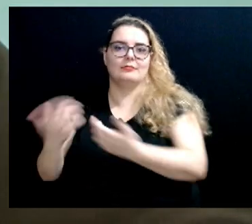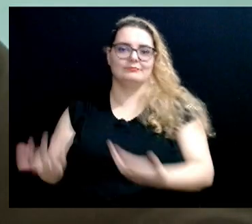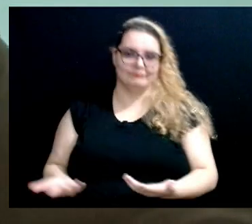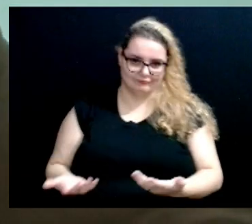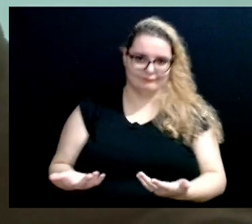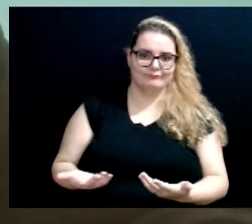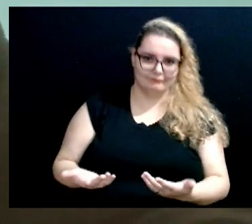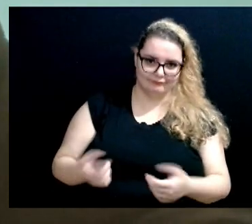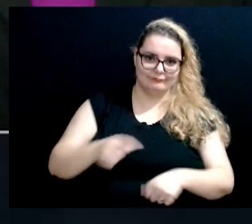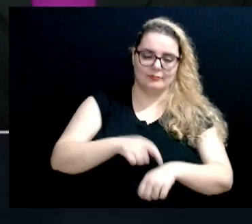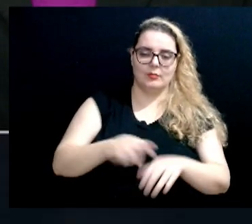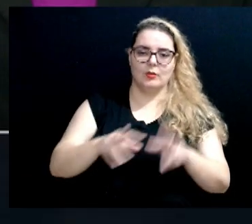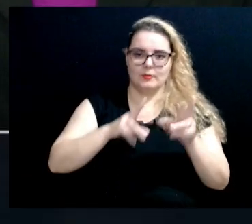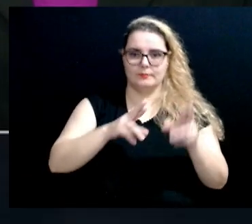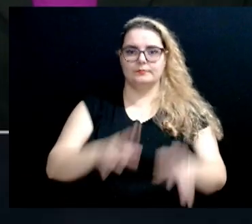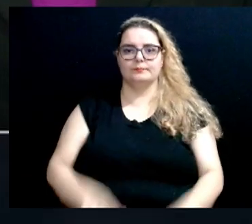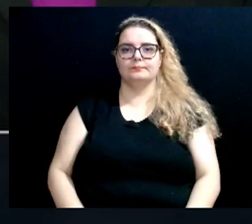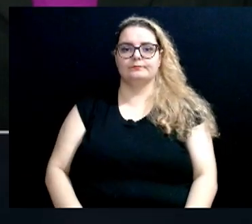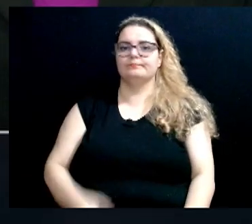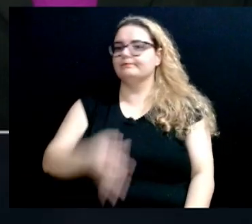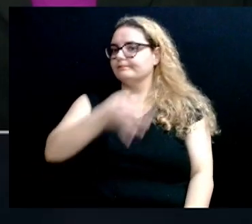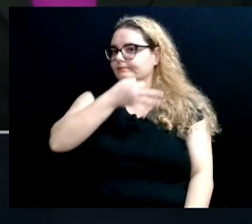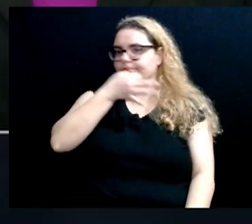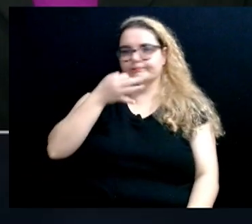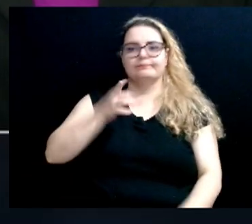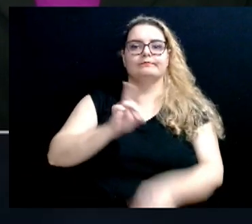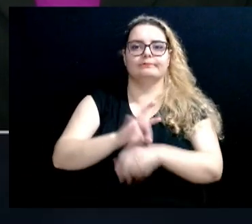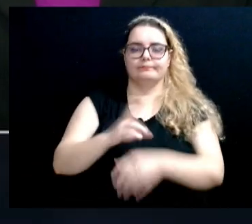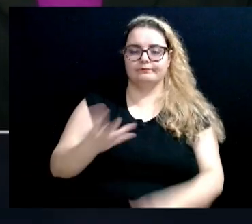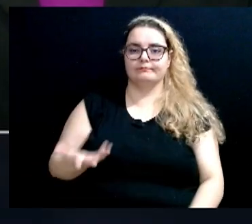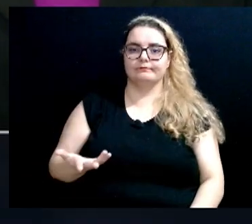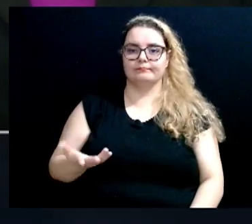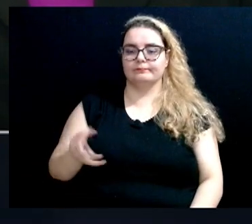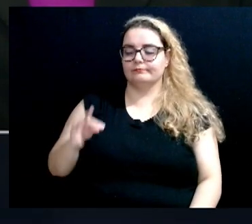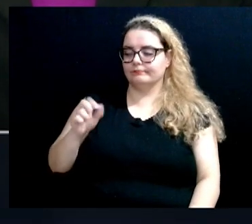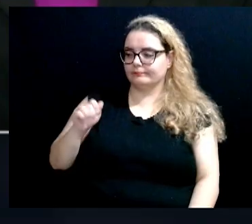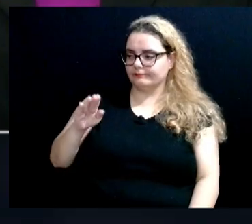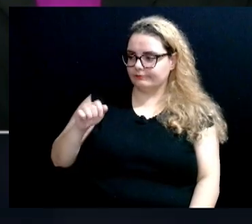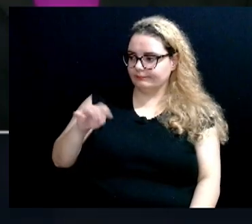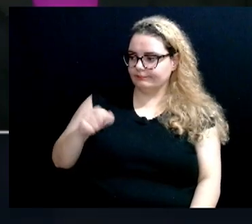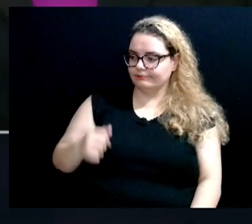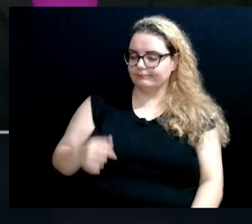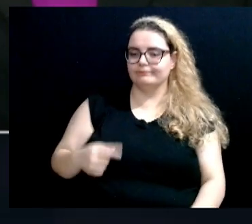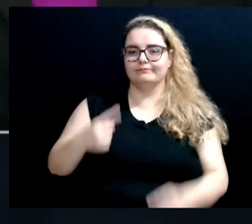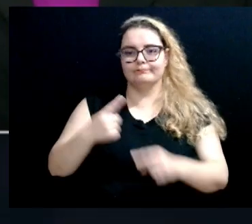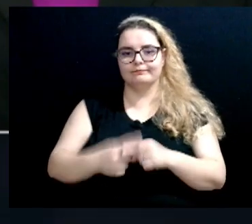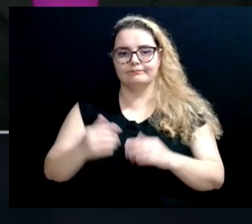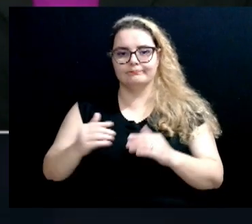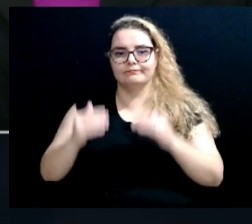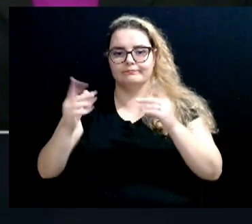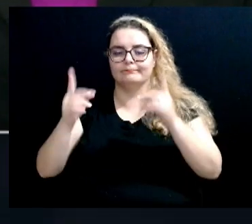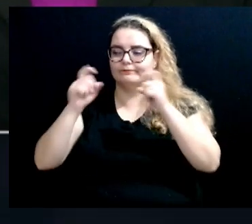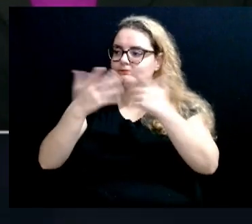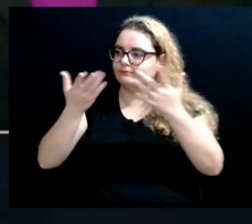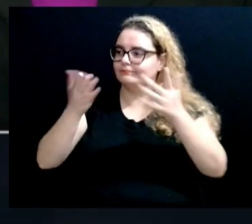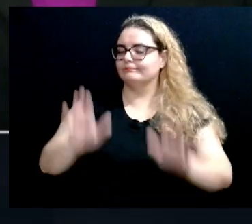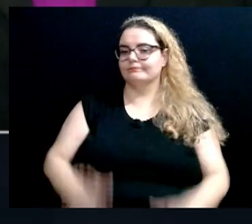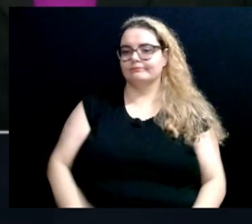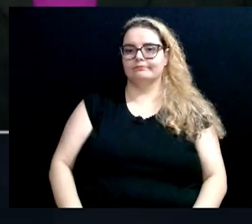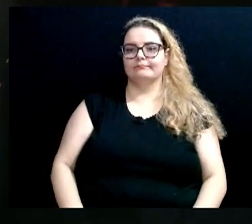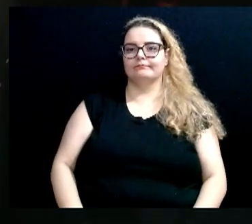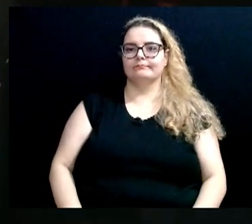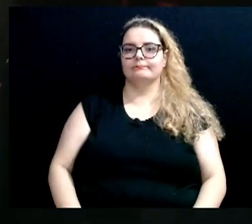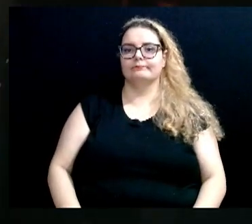sono. Excelente, doutor. Agora, Tabata, por que é tão difícil? Tão difícil a gente desligar,